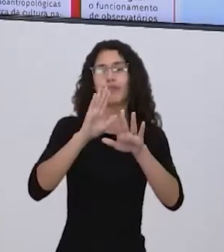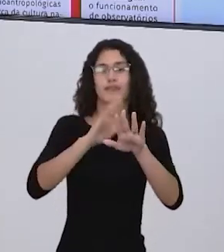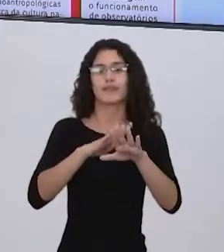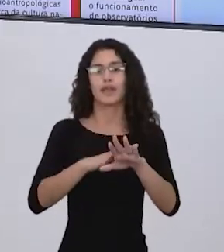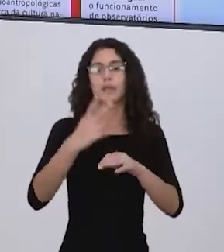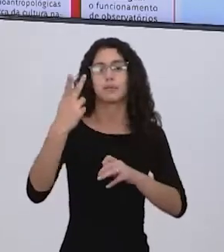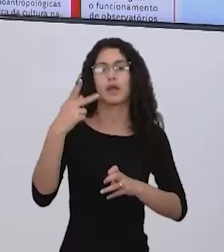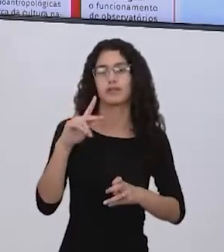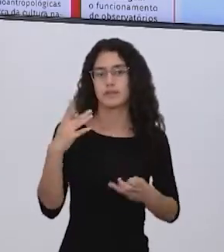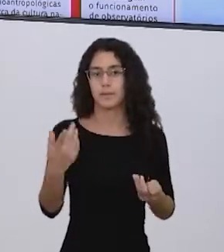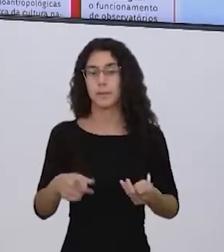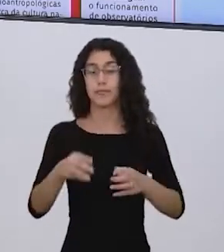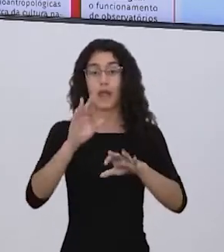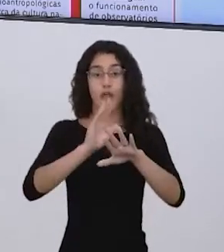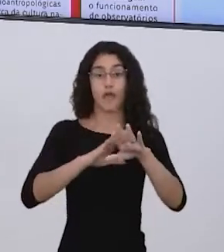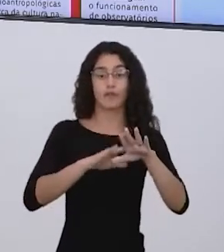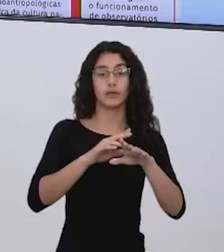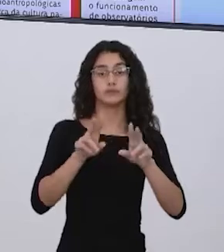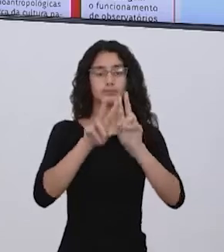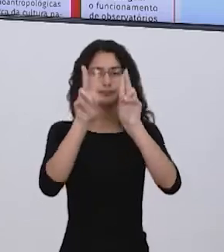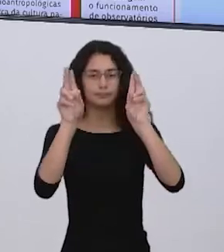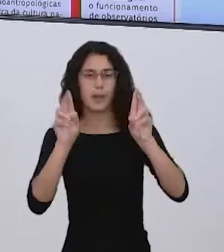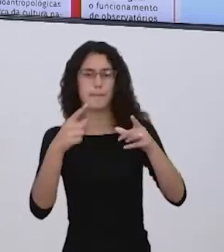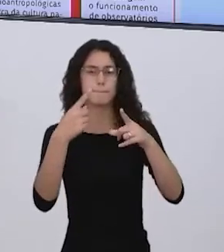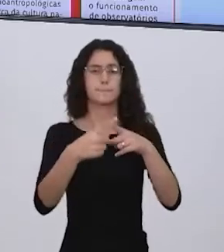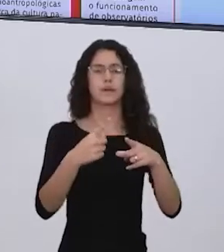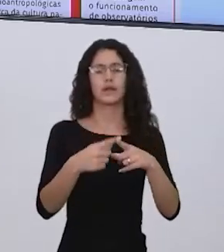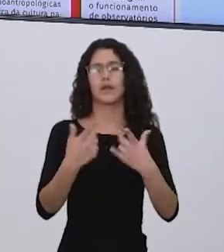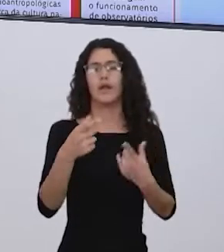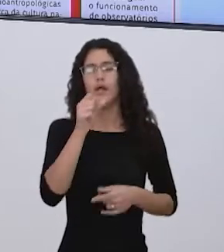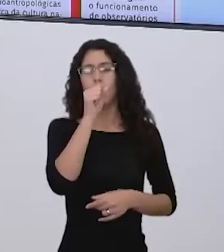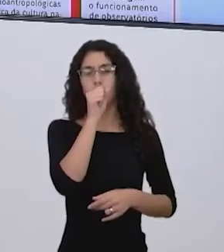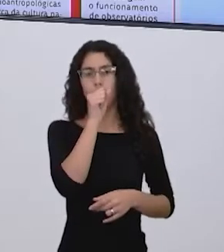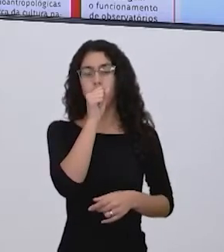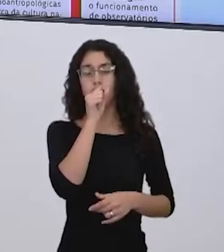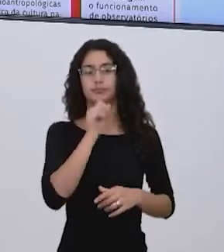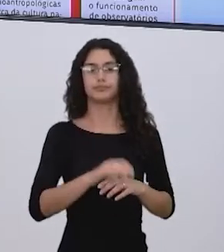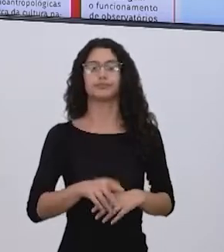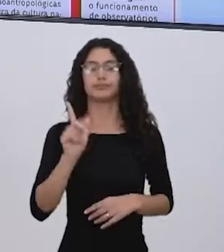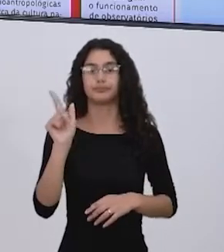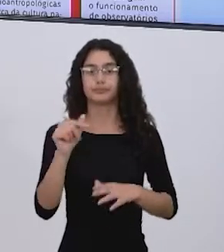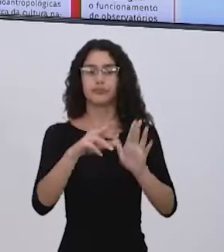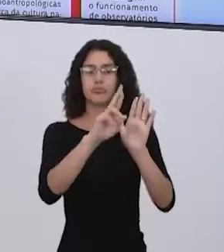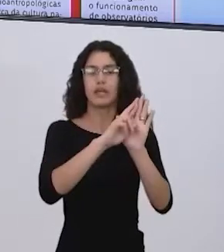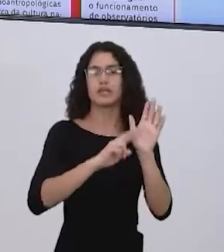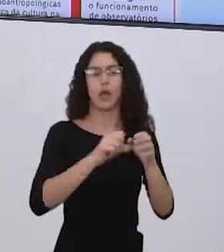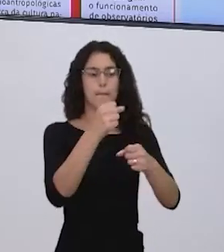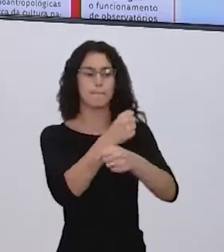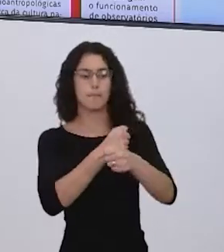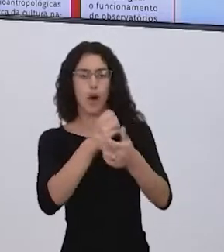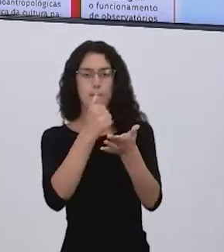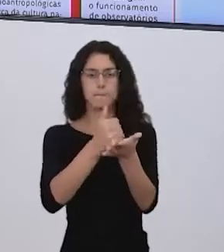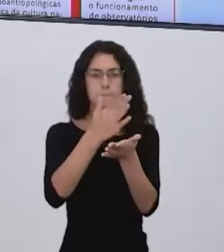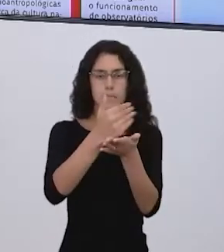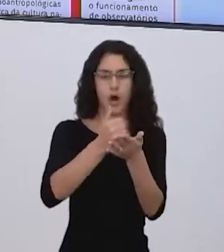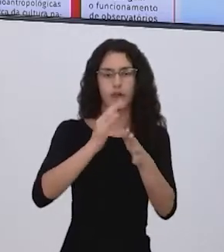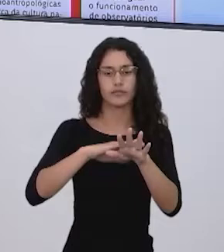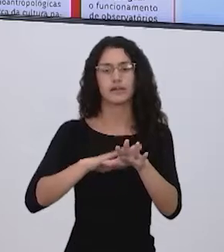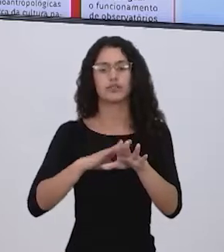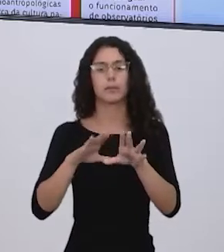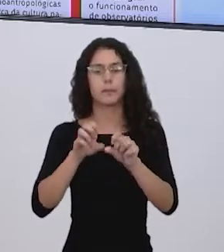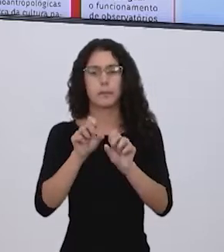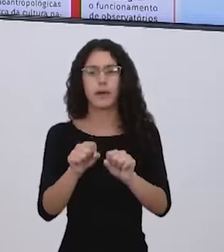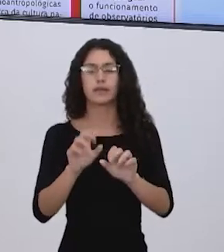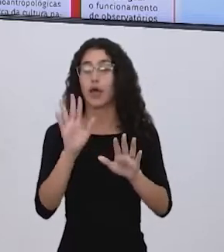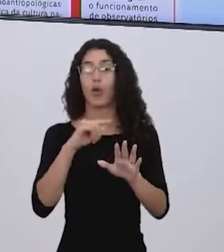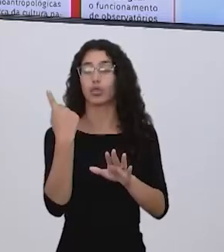para você. Esse feito é entre aspas, porque assim, não é uma receita de bolo, né? A gente normalmente já nasce inserido